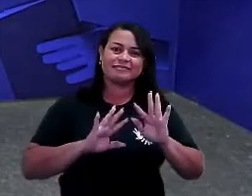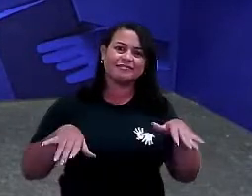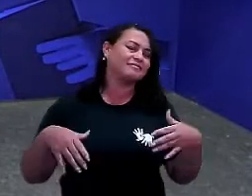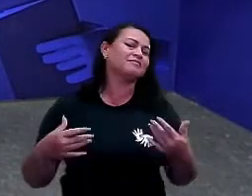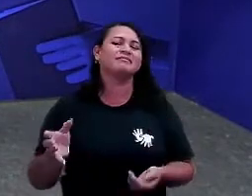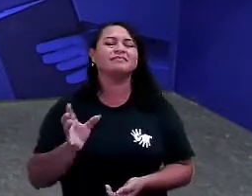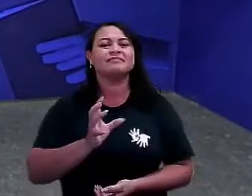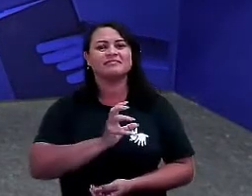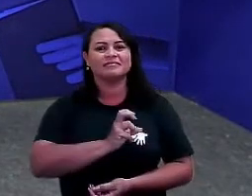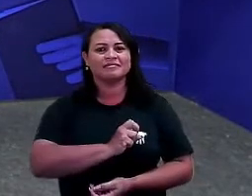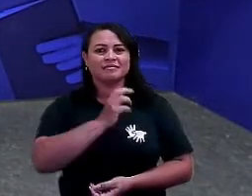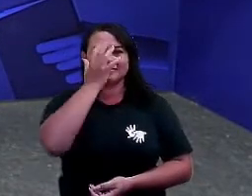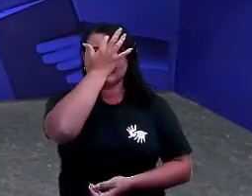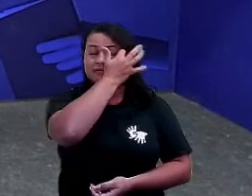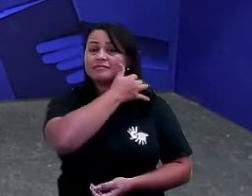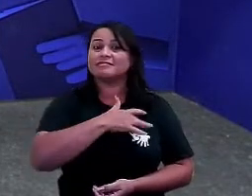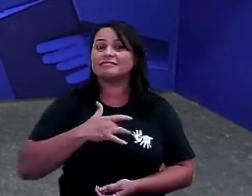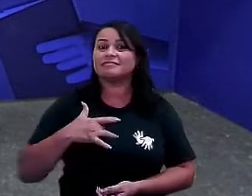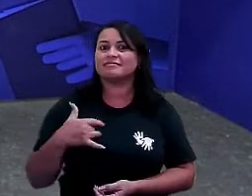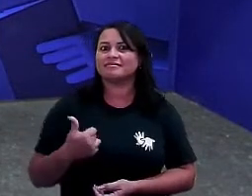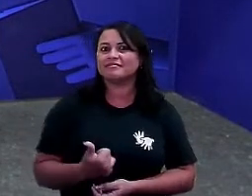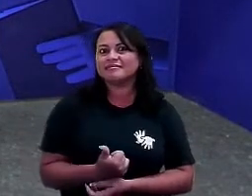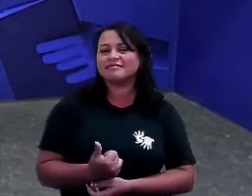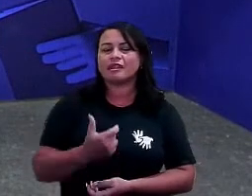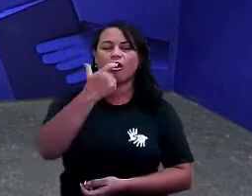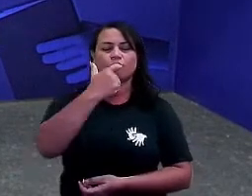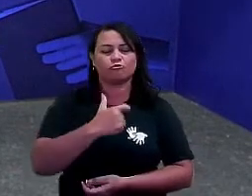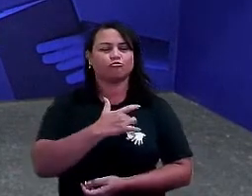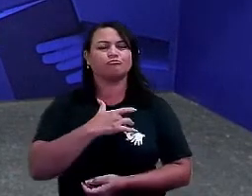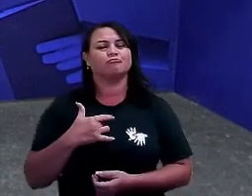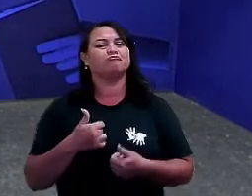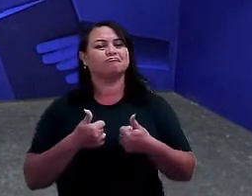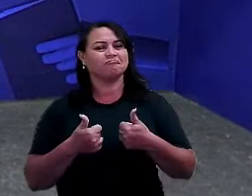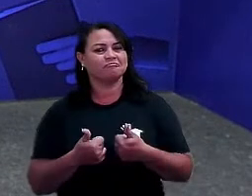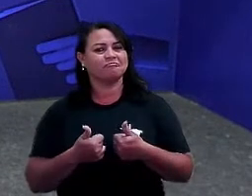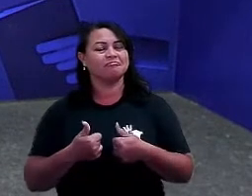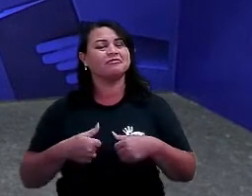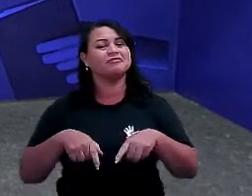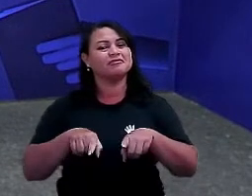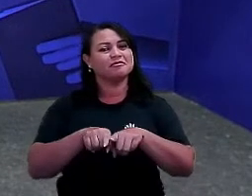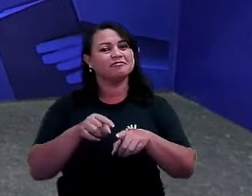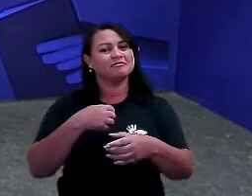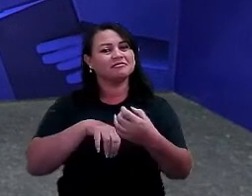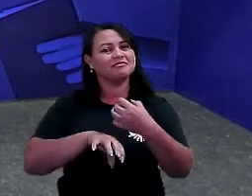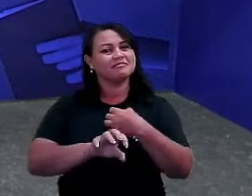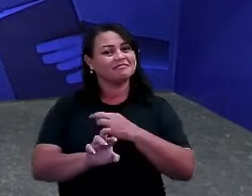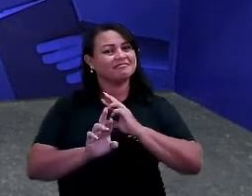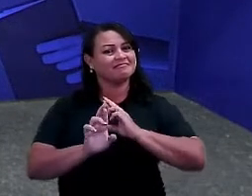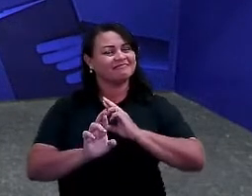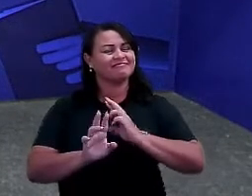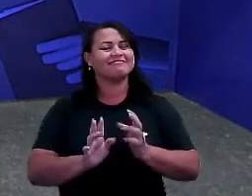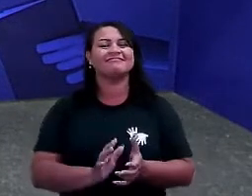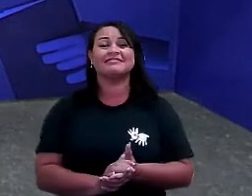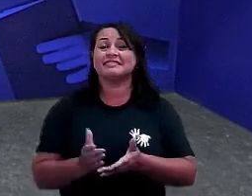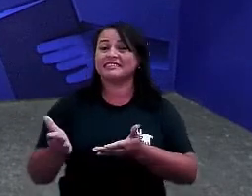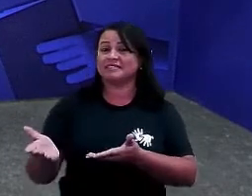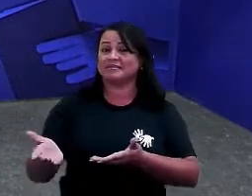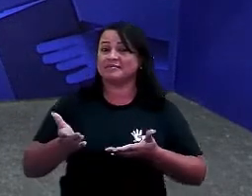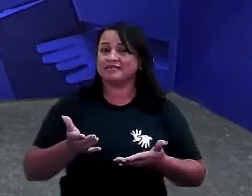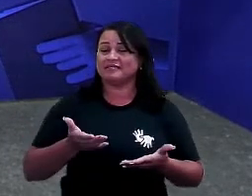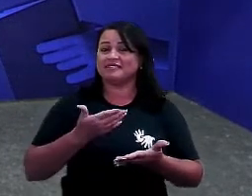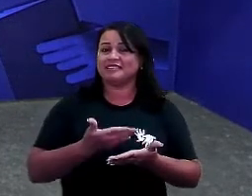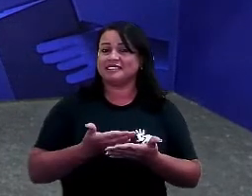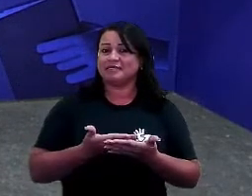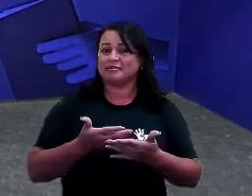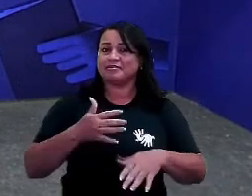Olá, meus amores, como é que vocês estão? Eu estou bem e eu espero que você também esteja bem. Seja bem-vindo à nossa